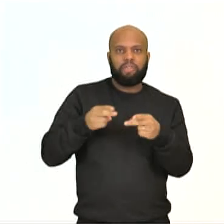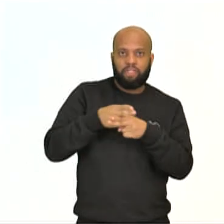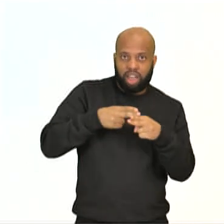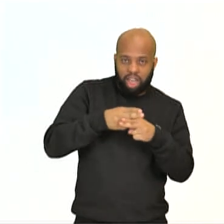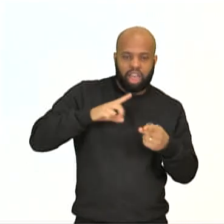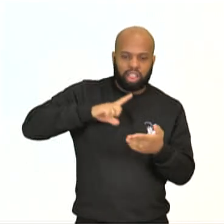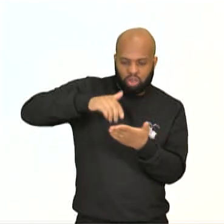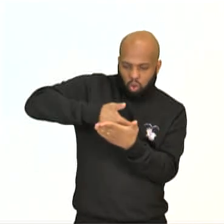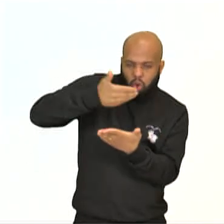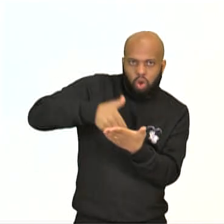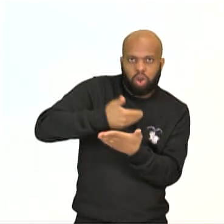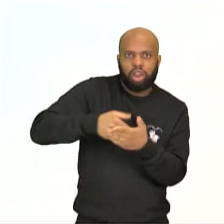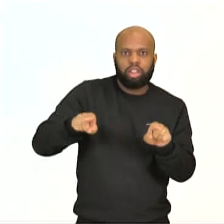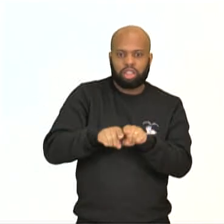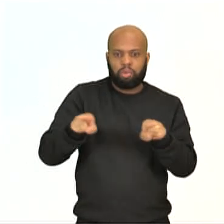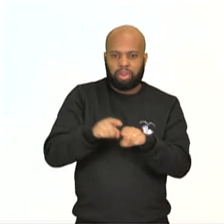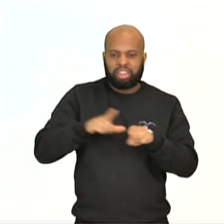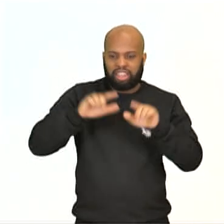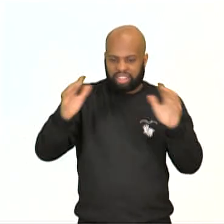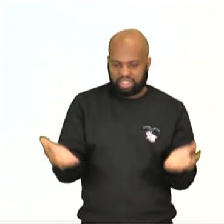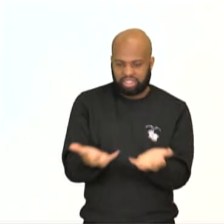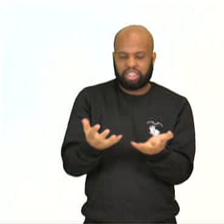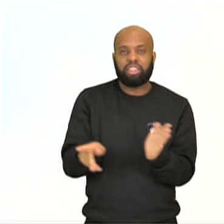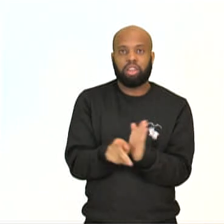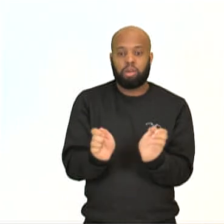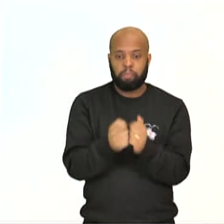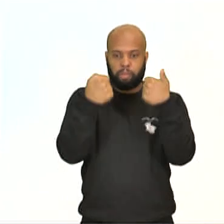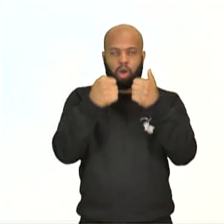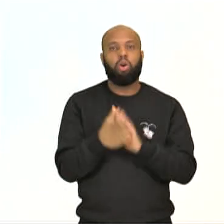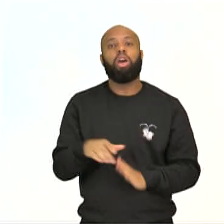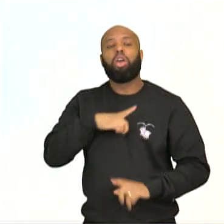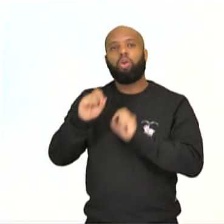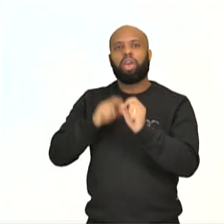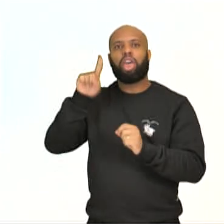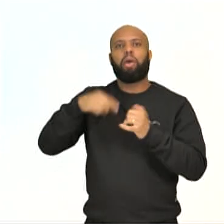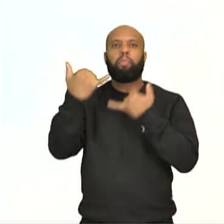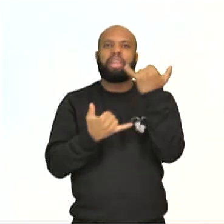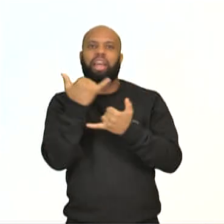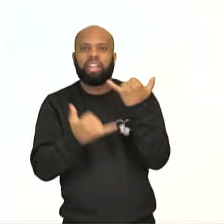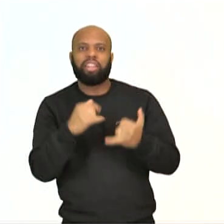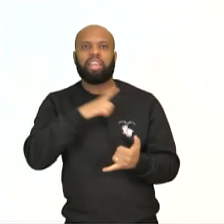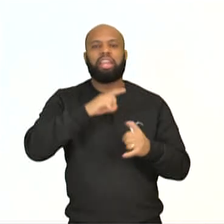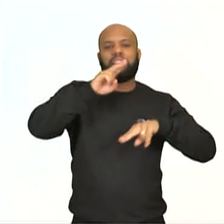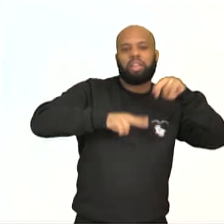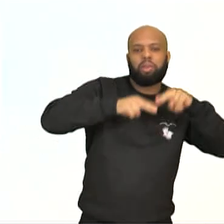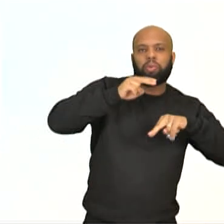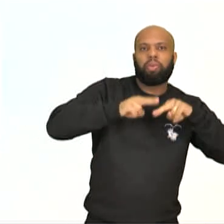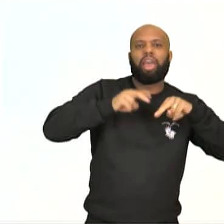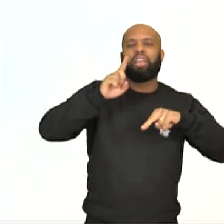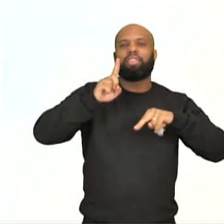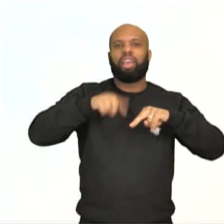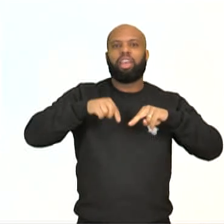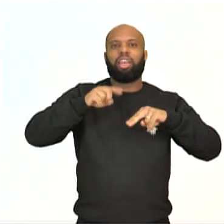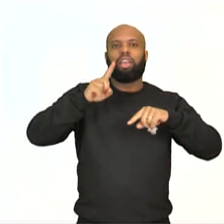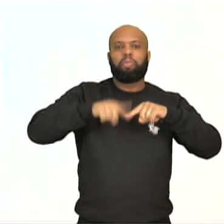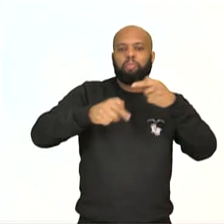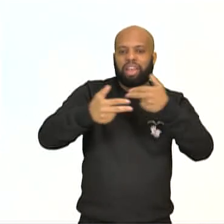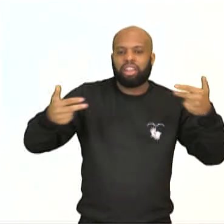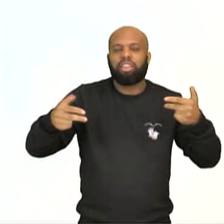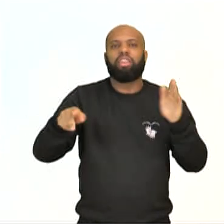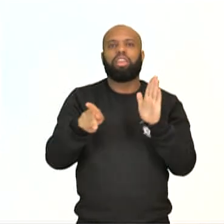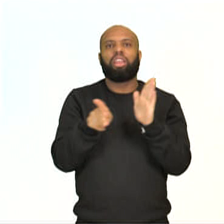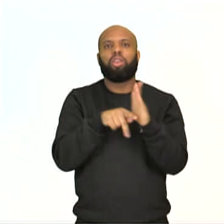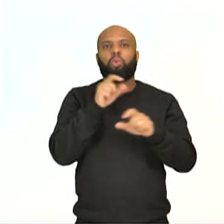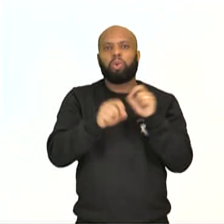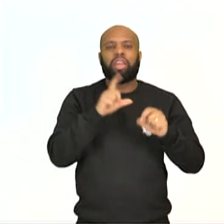as colheres, a cesta do pão. Então aqui existe uma brincadeira entre os meses e algumas ações,